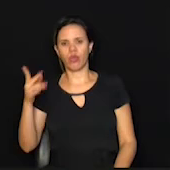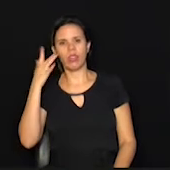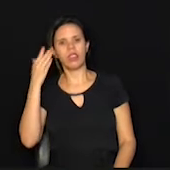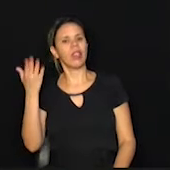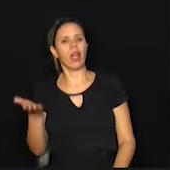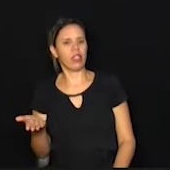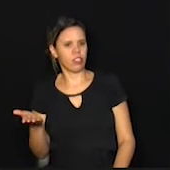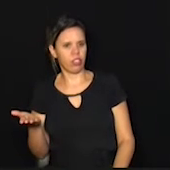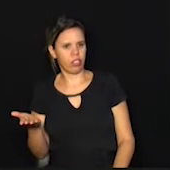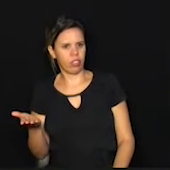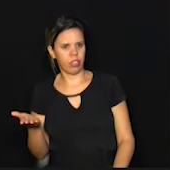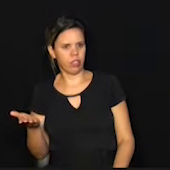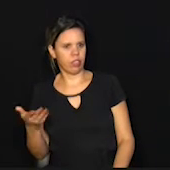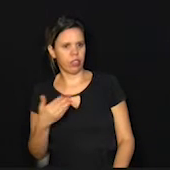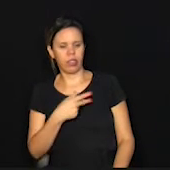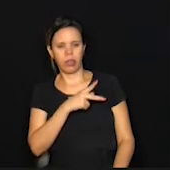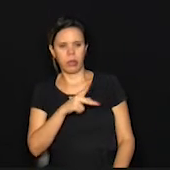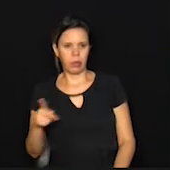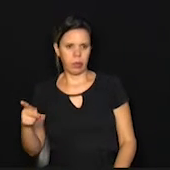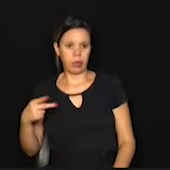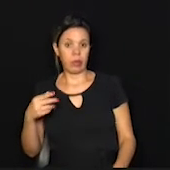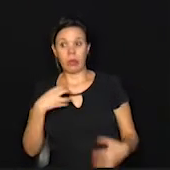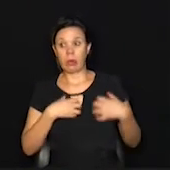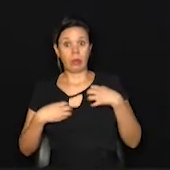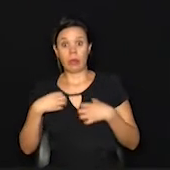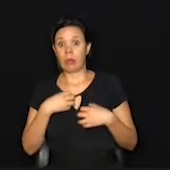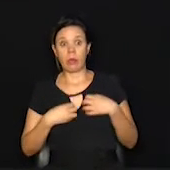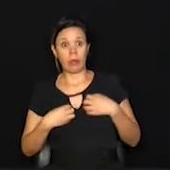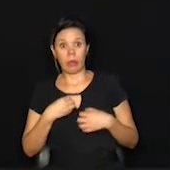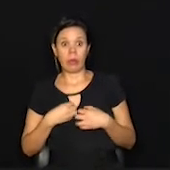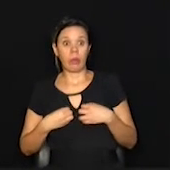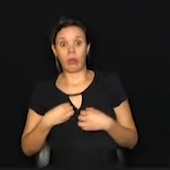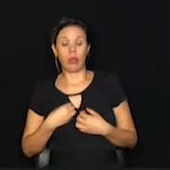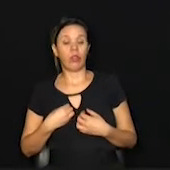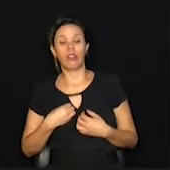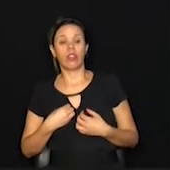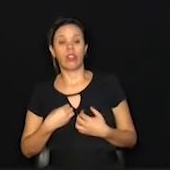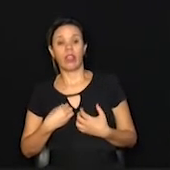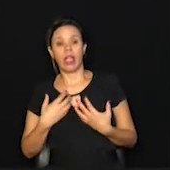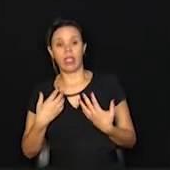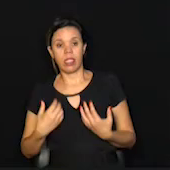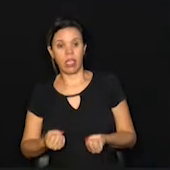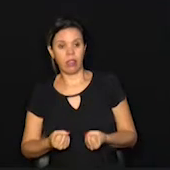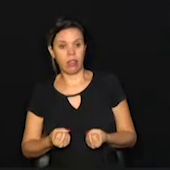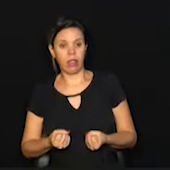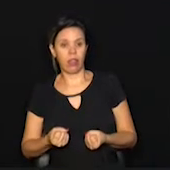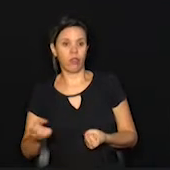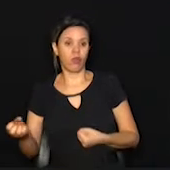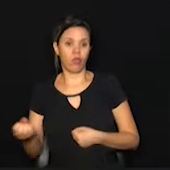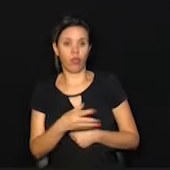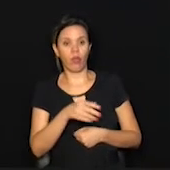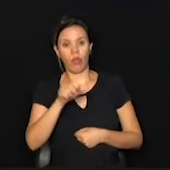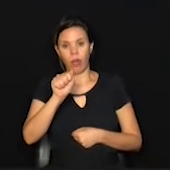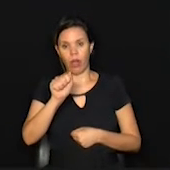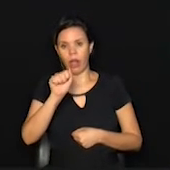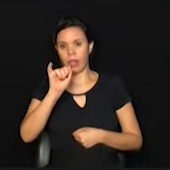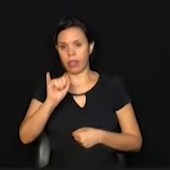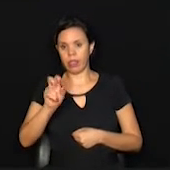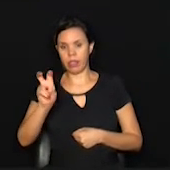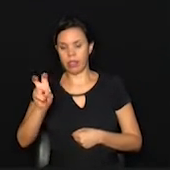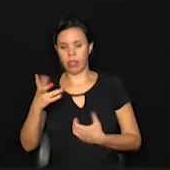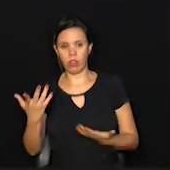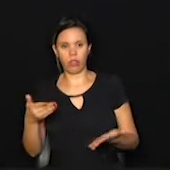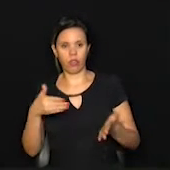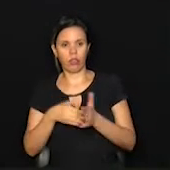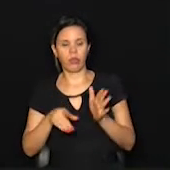acha que ele em ato de desespero Pode baixar o novo as cinco para poder para se manter o poder aí vem a última pergunta